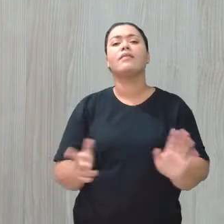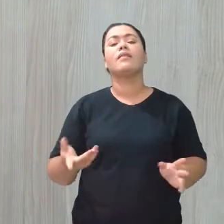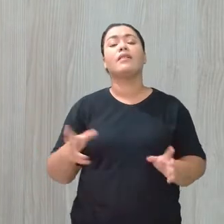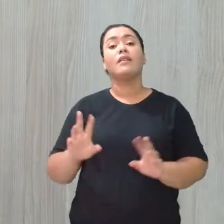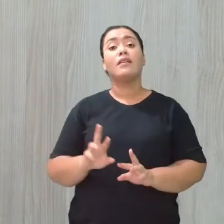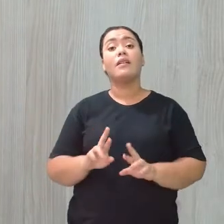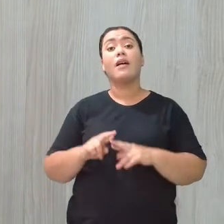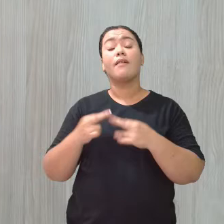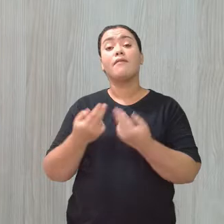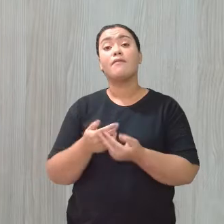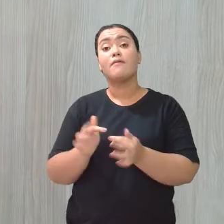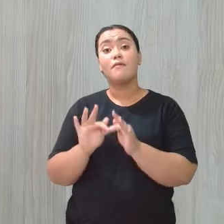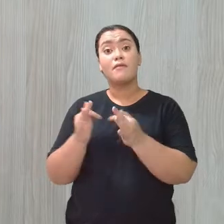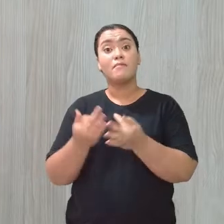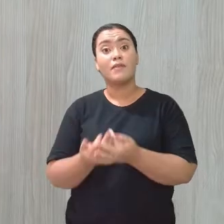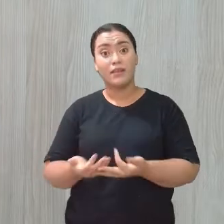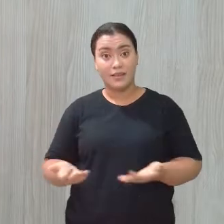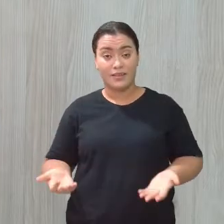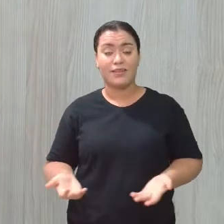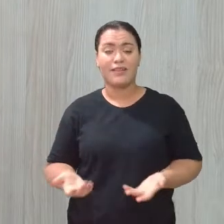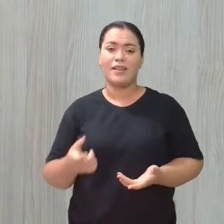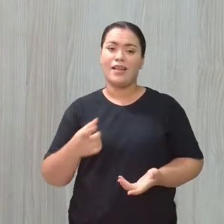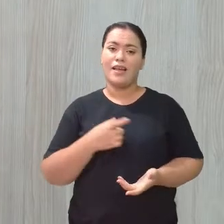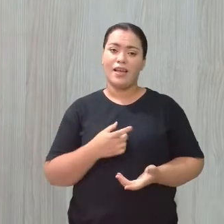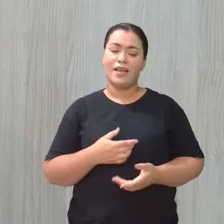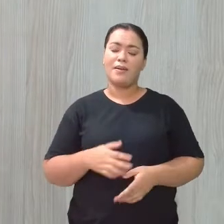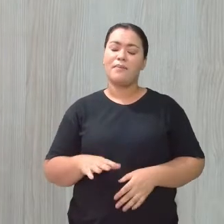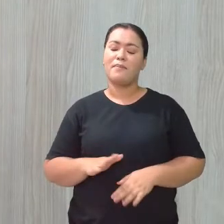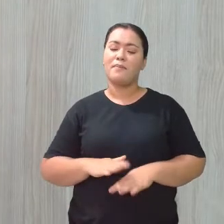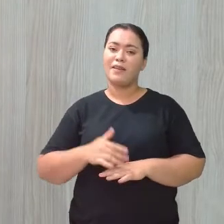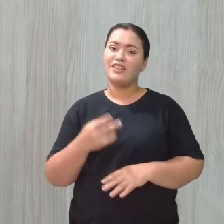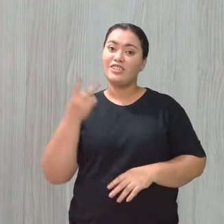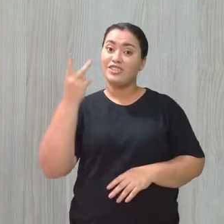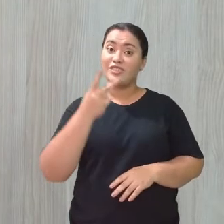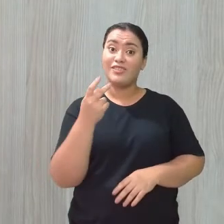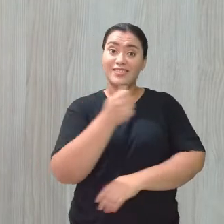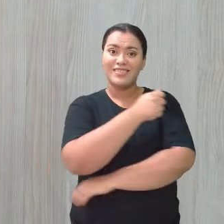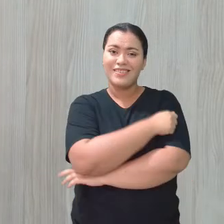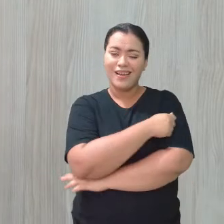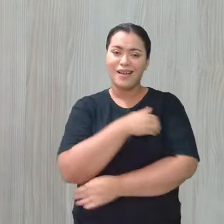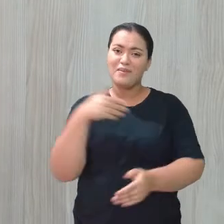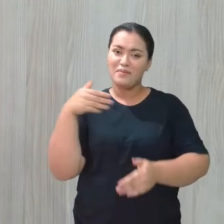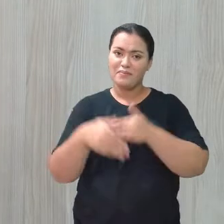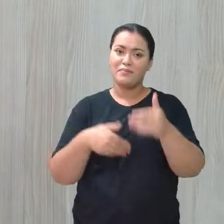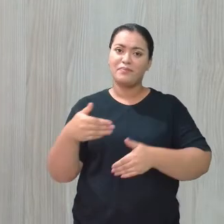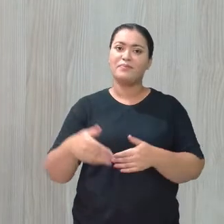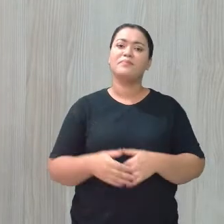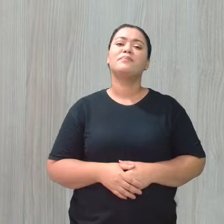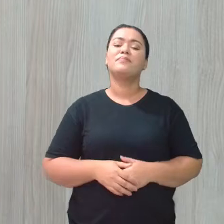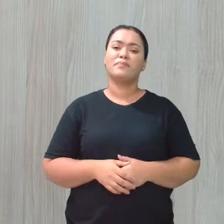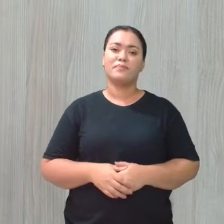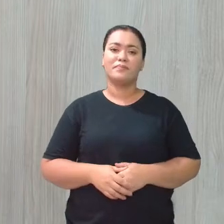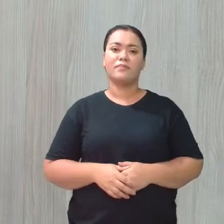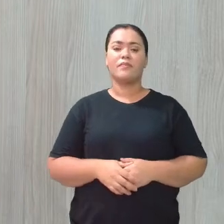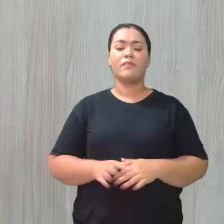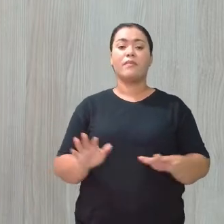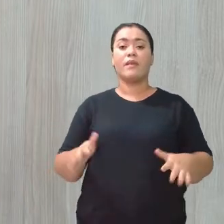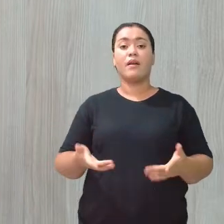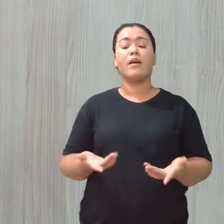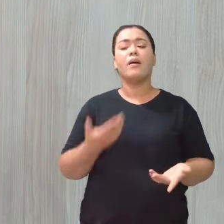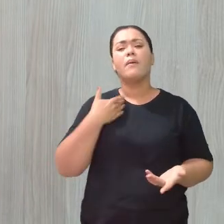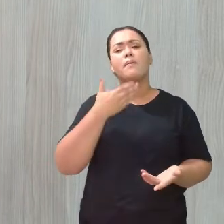muito importante. Então, já estamos contando com mais 2 alunos, professora Cláudia, Ronald e Ramon. Agora eu vou